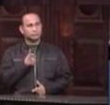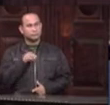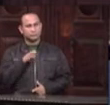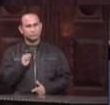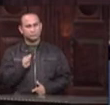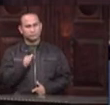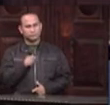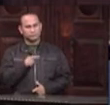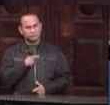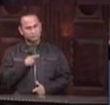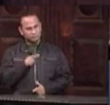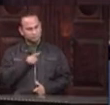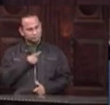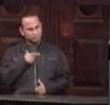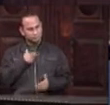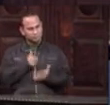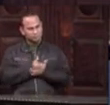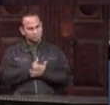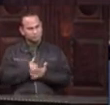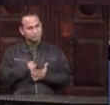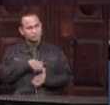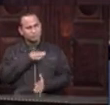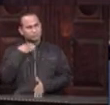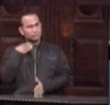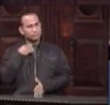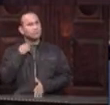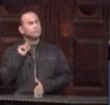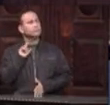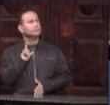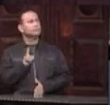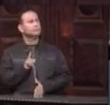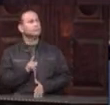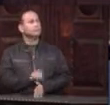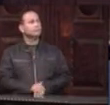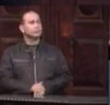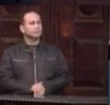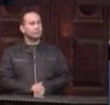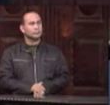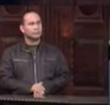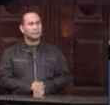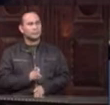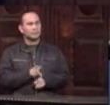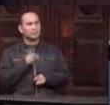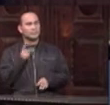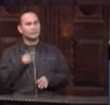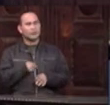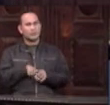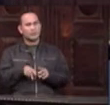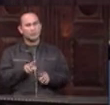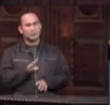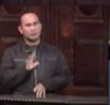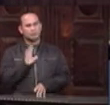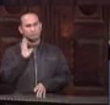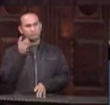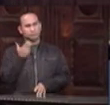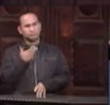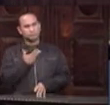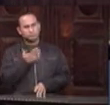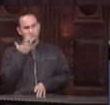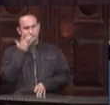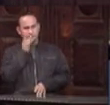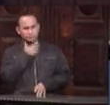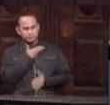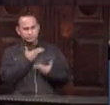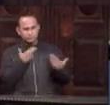ferindo de morte aquilo que deve ser a pedra de toque uma jóia da coroa de qualquer sociedade